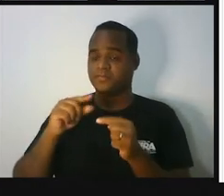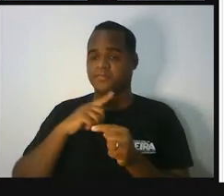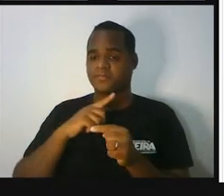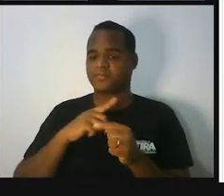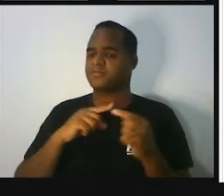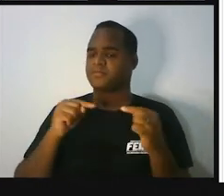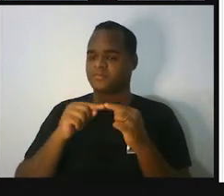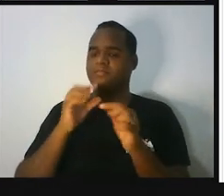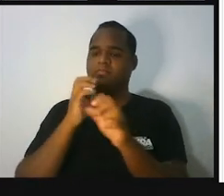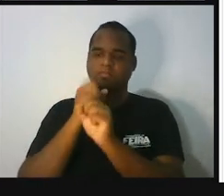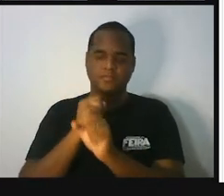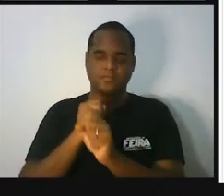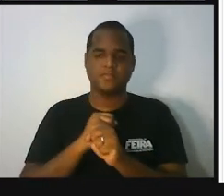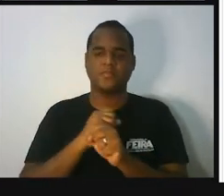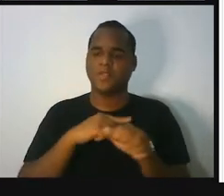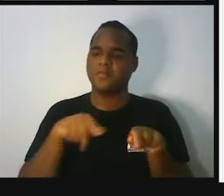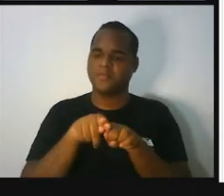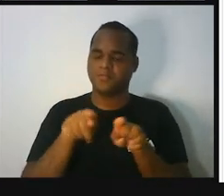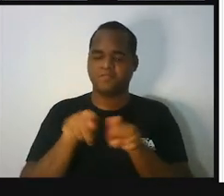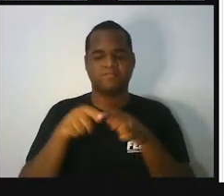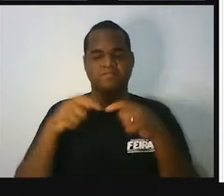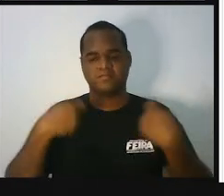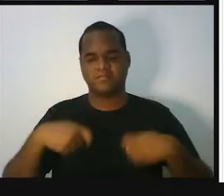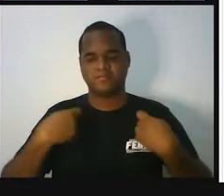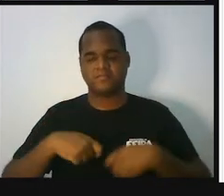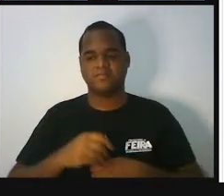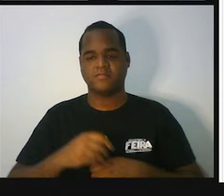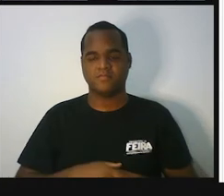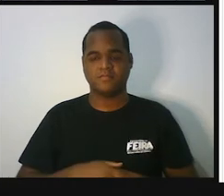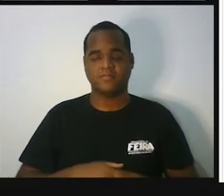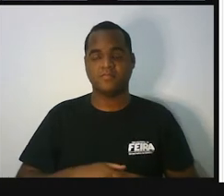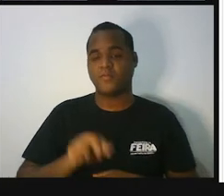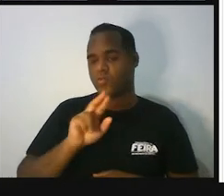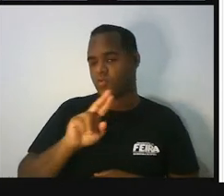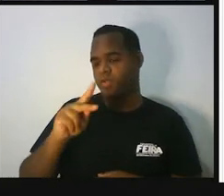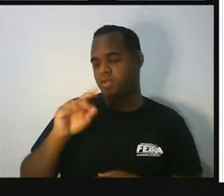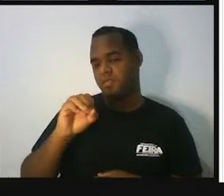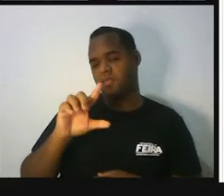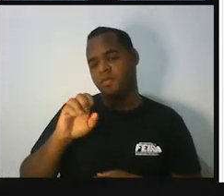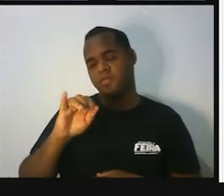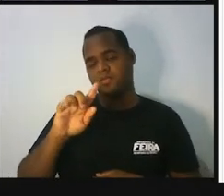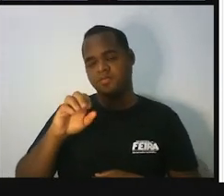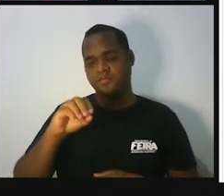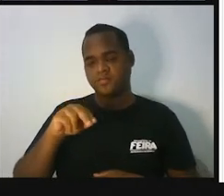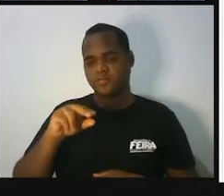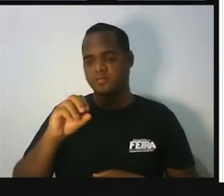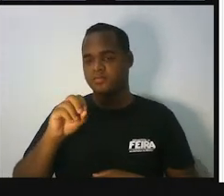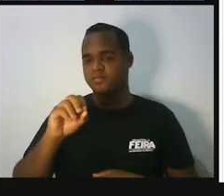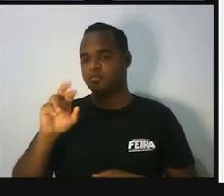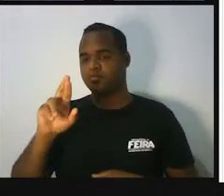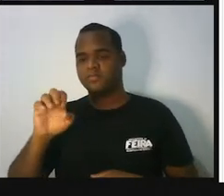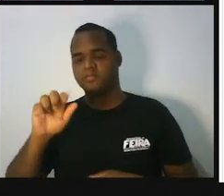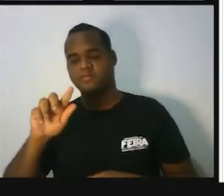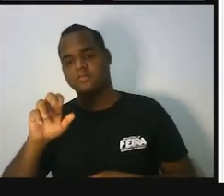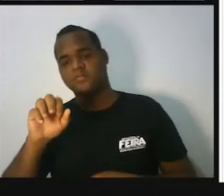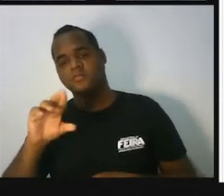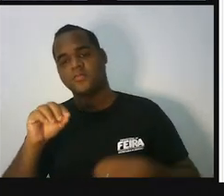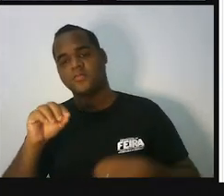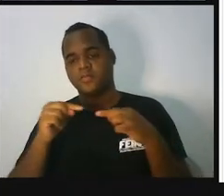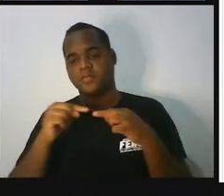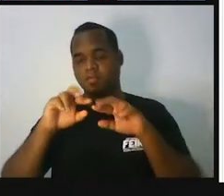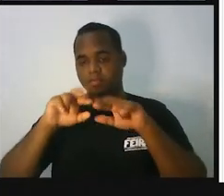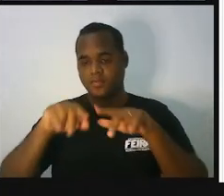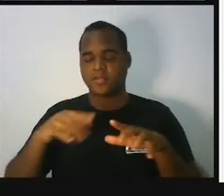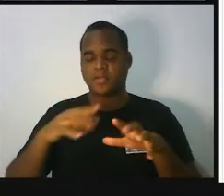ter que ter a mesma medida também. Então, para o polígono ser regular, todos os lados com a mesma medida